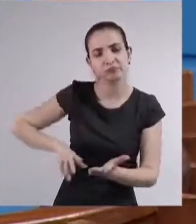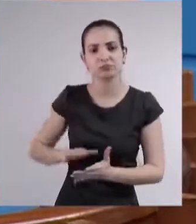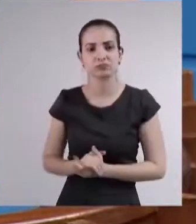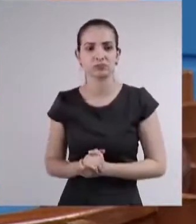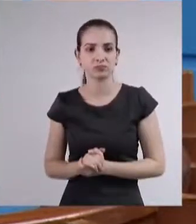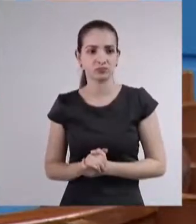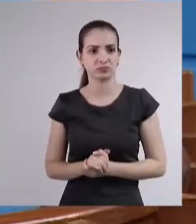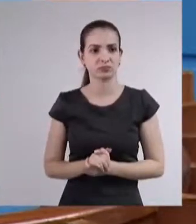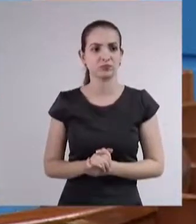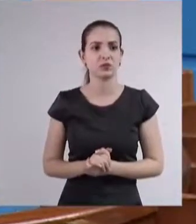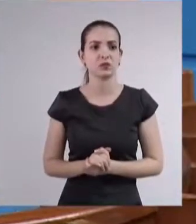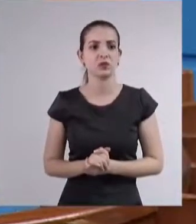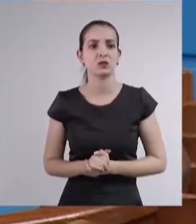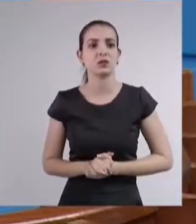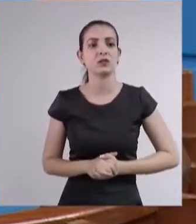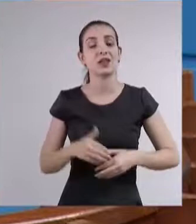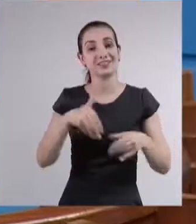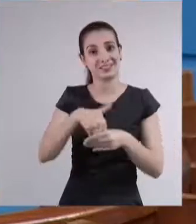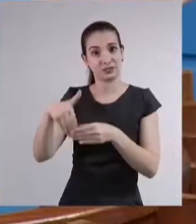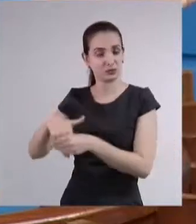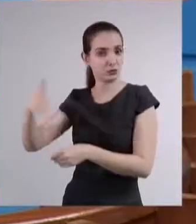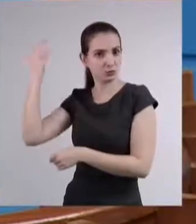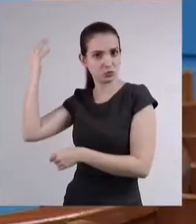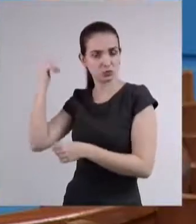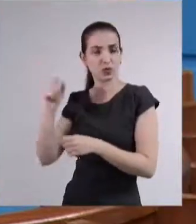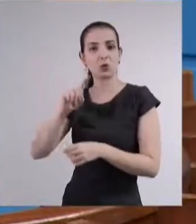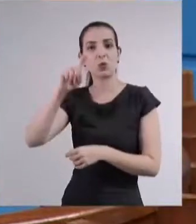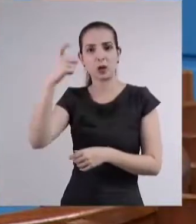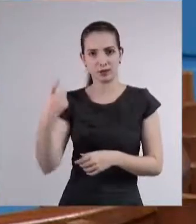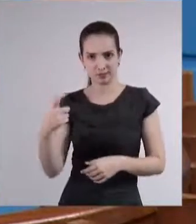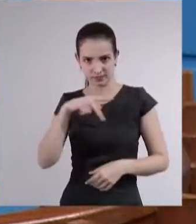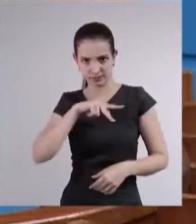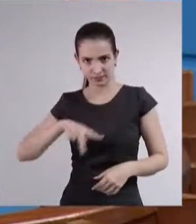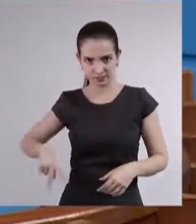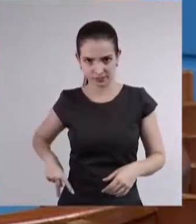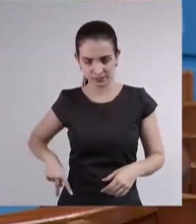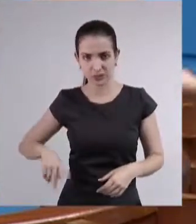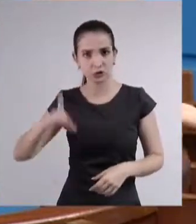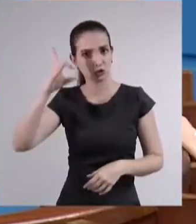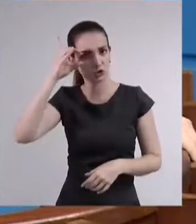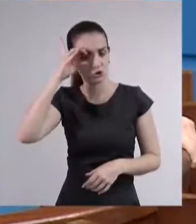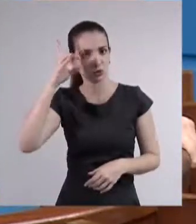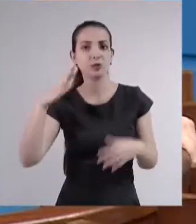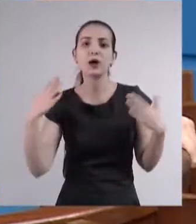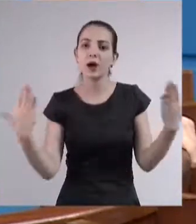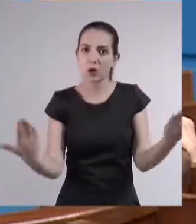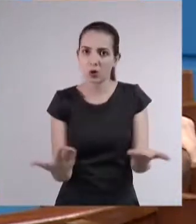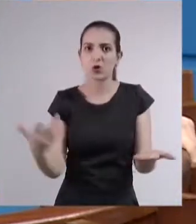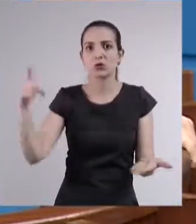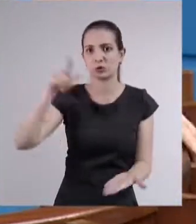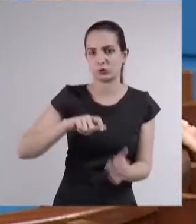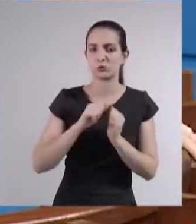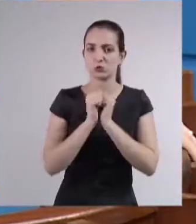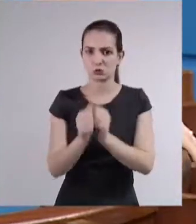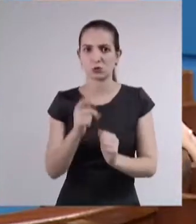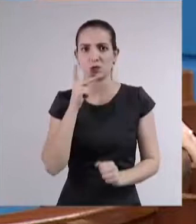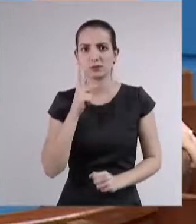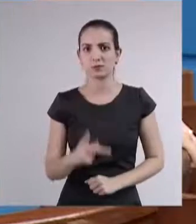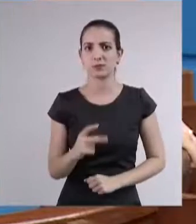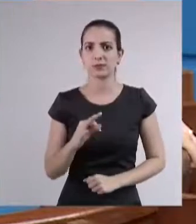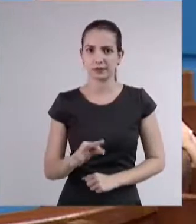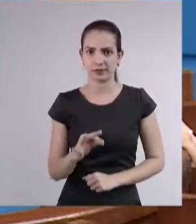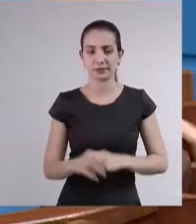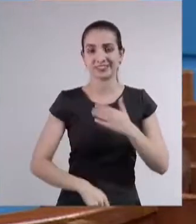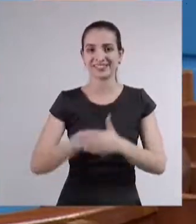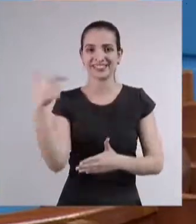Nas últimas eleições, na passada, com a ex-presidente Dilma, e agora, de novo, quando o PT está no segundo